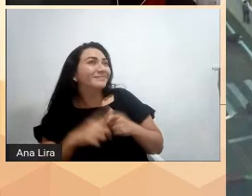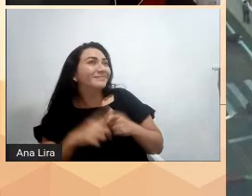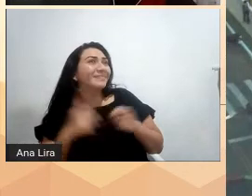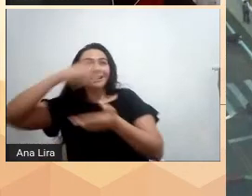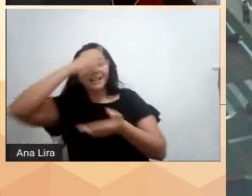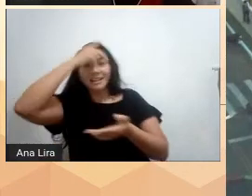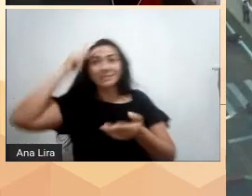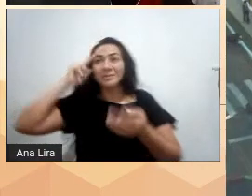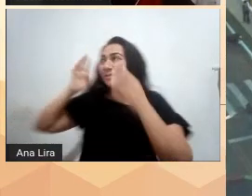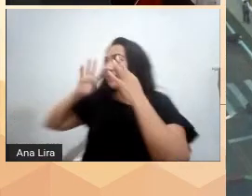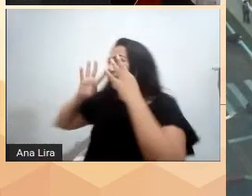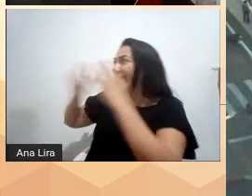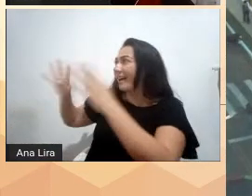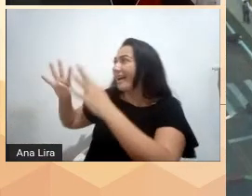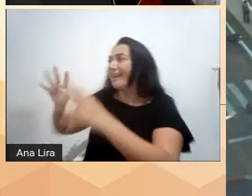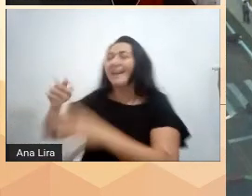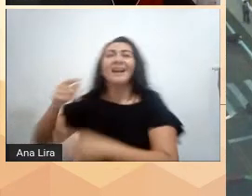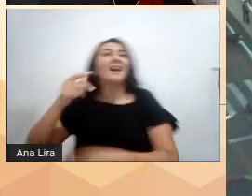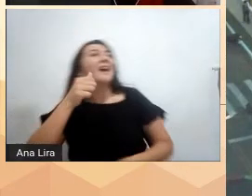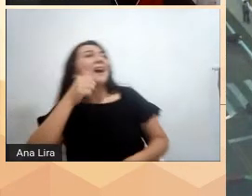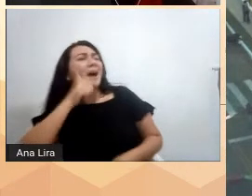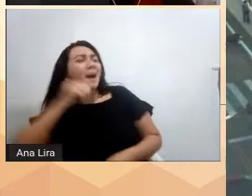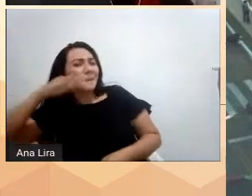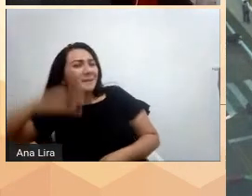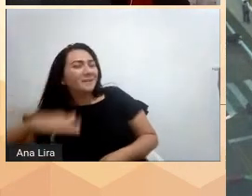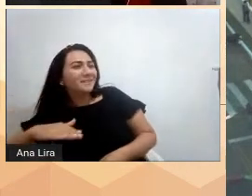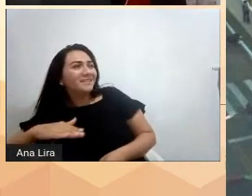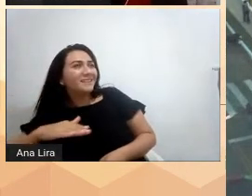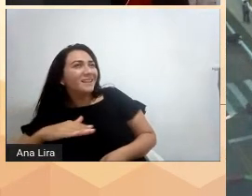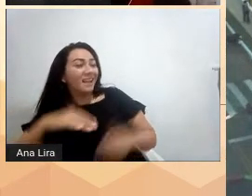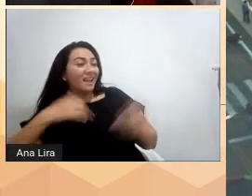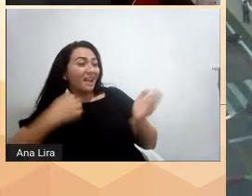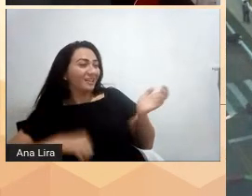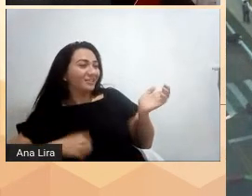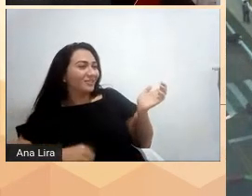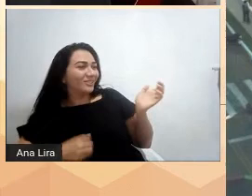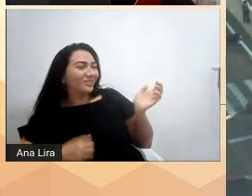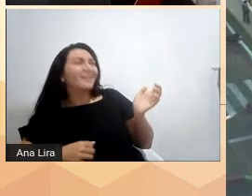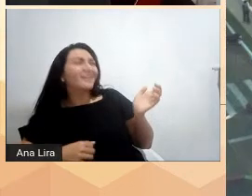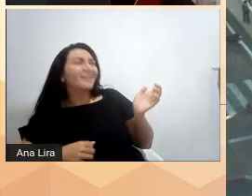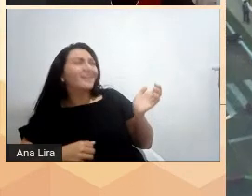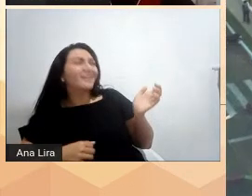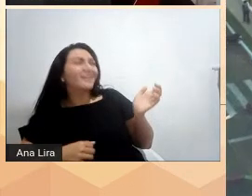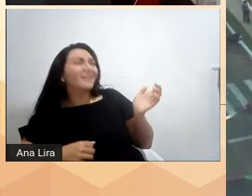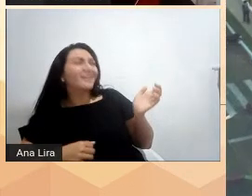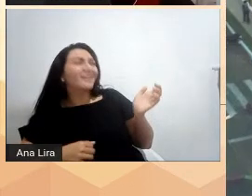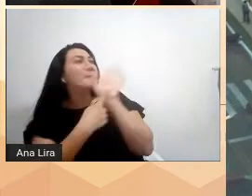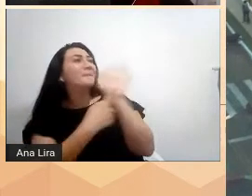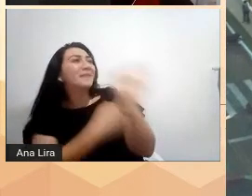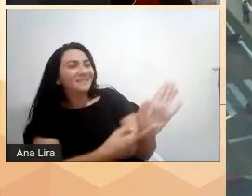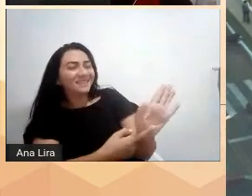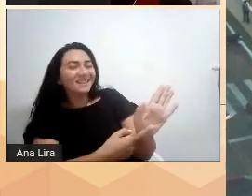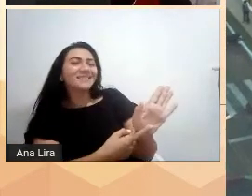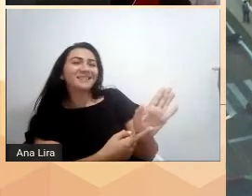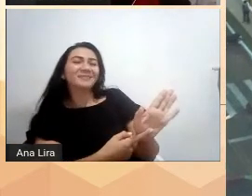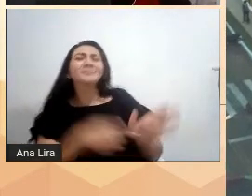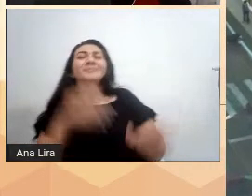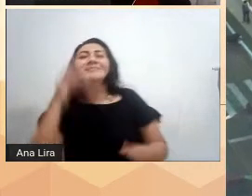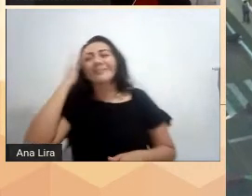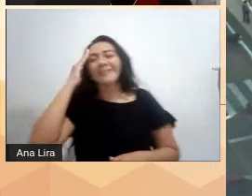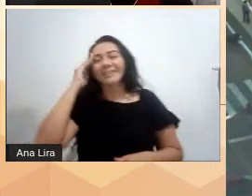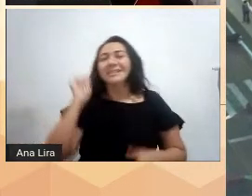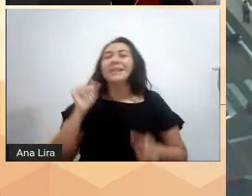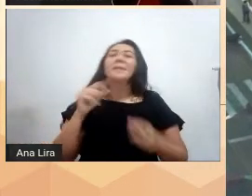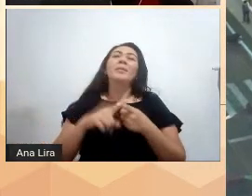ficam localizados em comunidades que se encontram em alta vulnerabilidade social. Então, isso também é